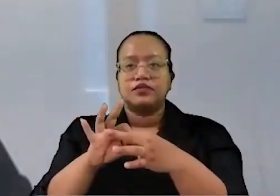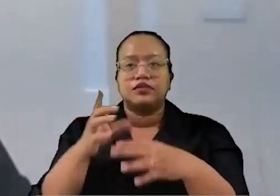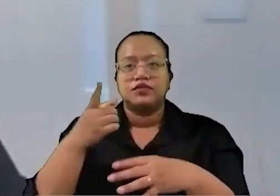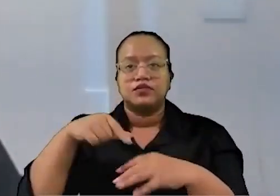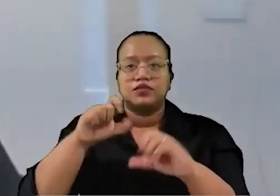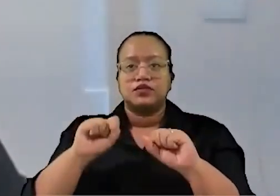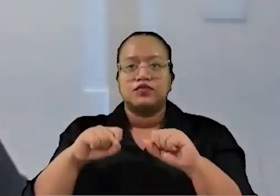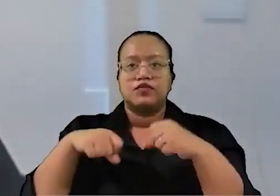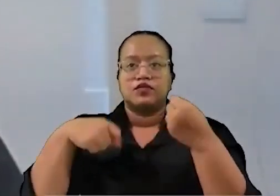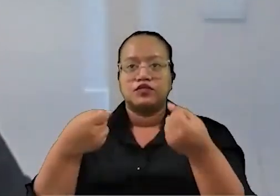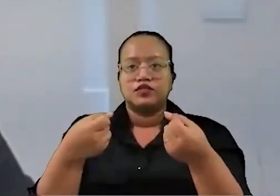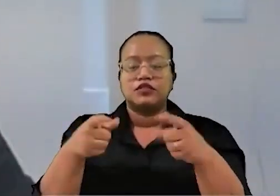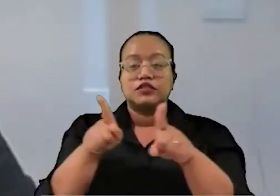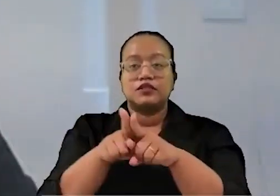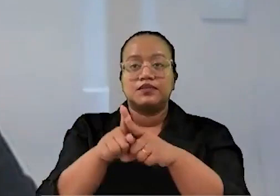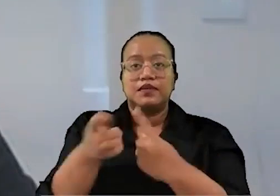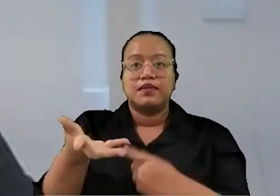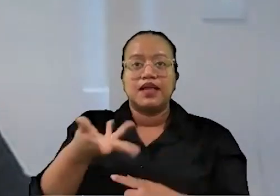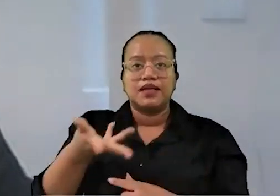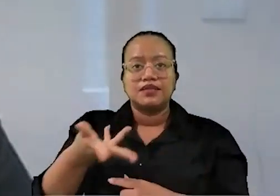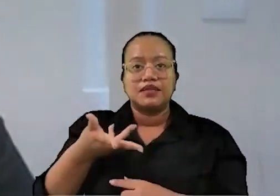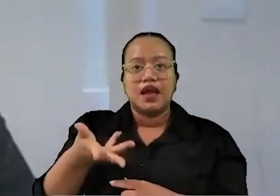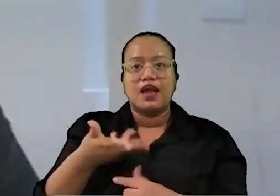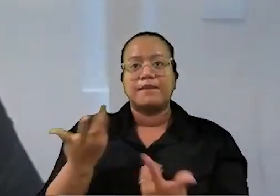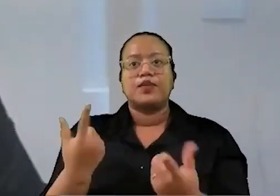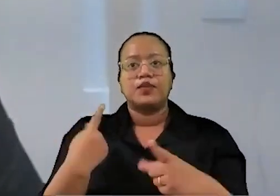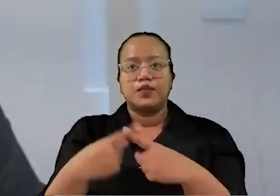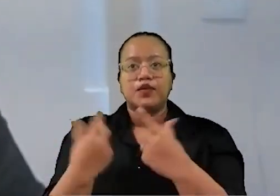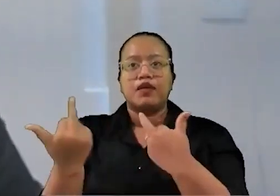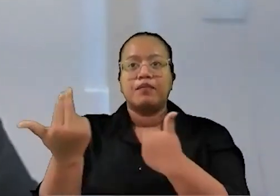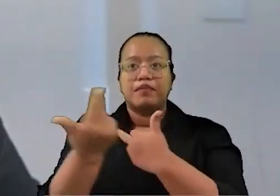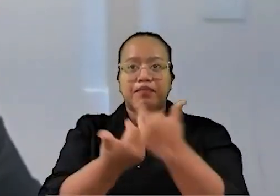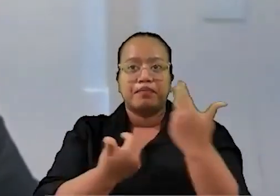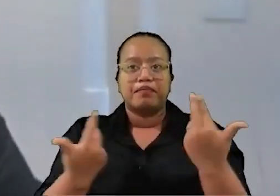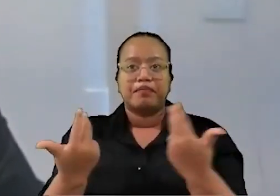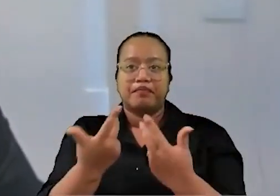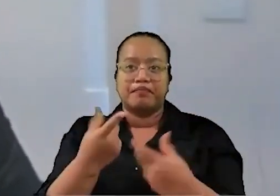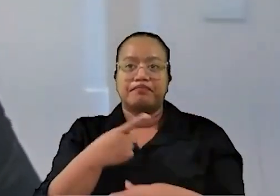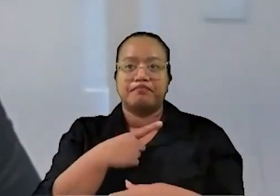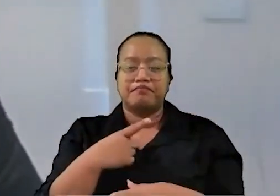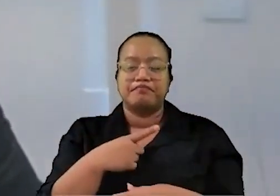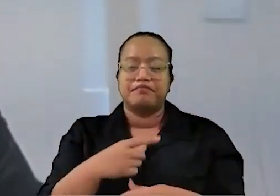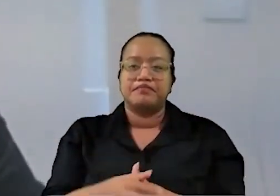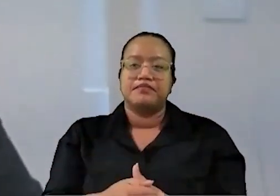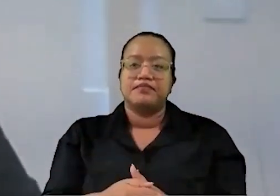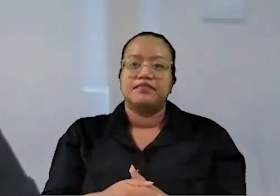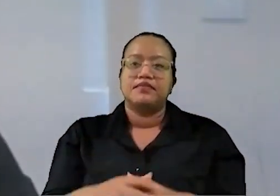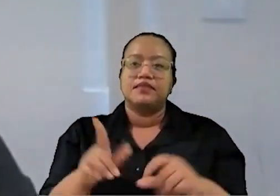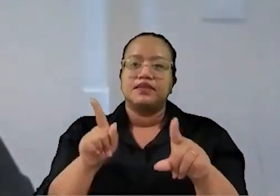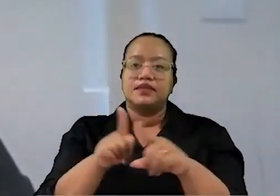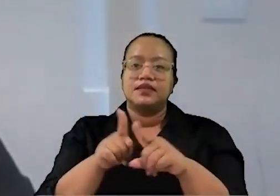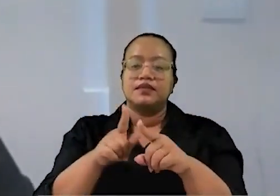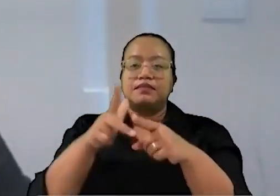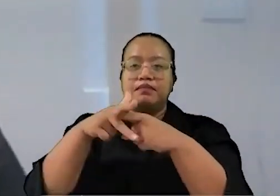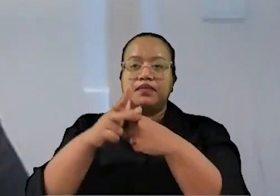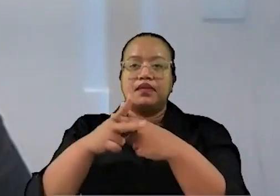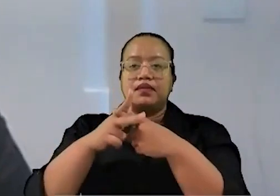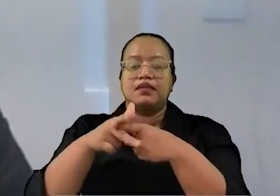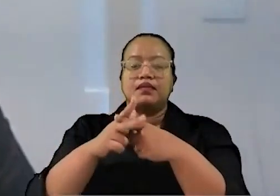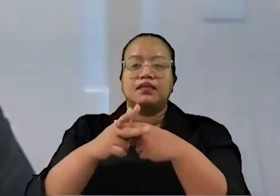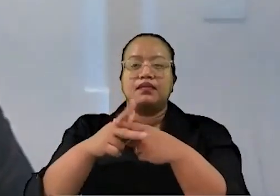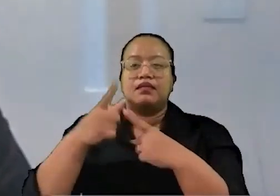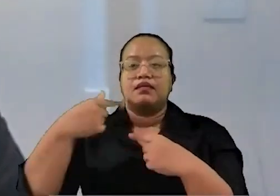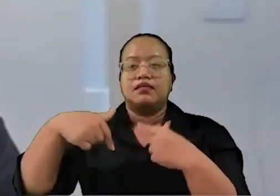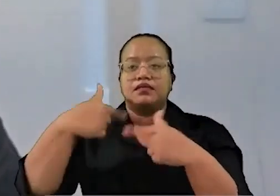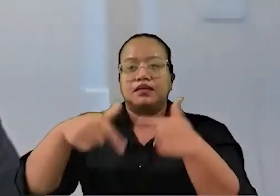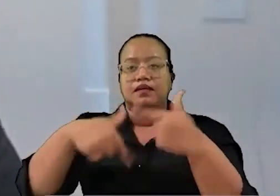tenho certeza que são, e aprimorar nossa ferramenta de trabalho. Então, eu agradeço por essa honrosa oportunidade de participar